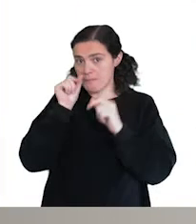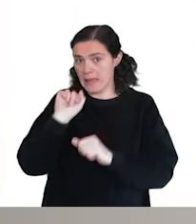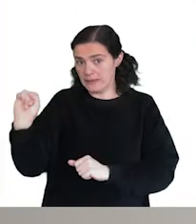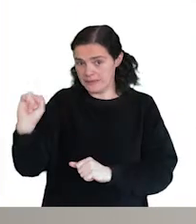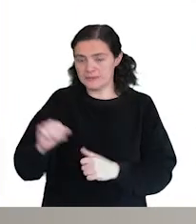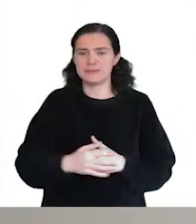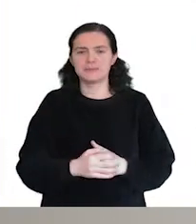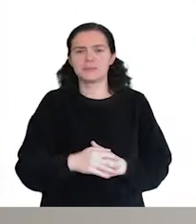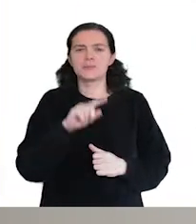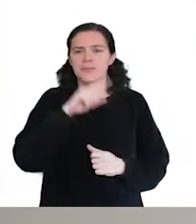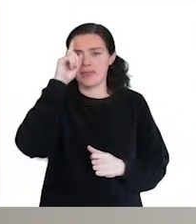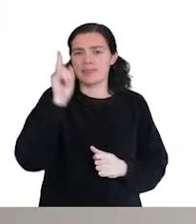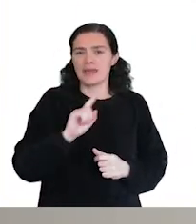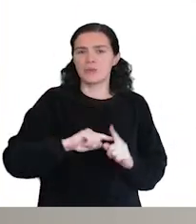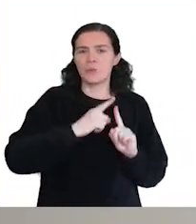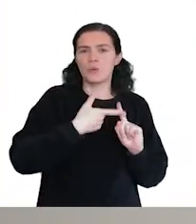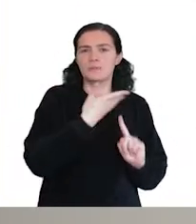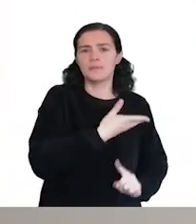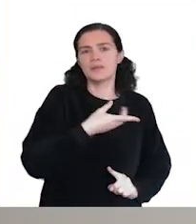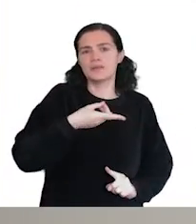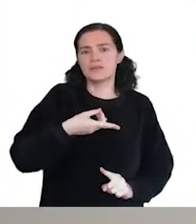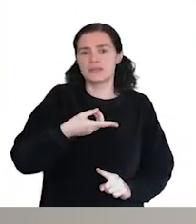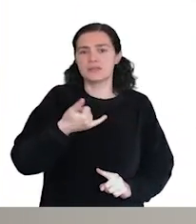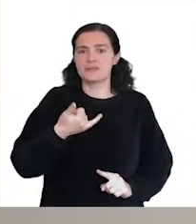documento datado de